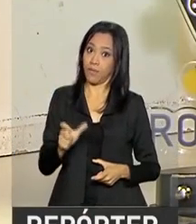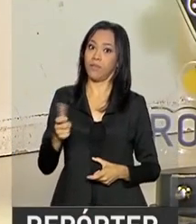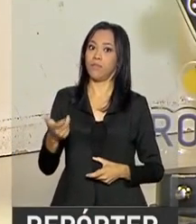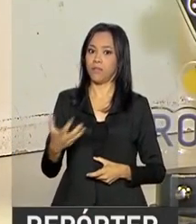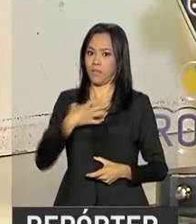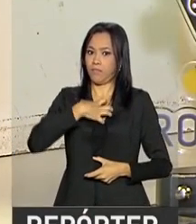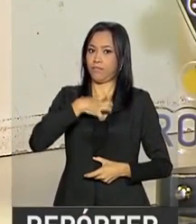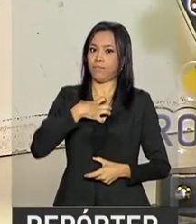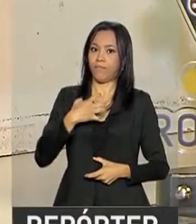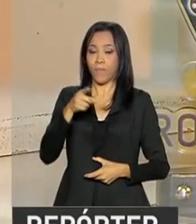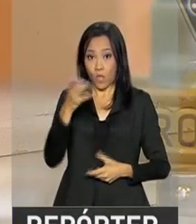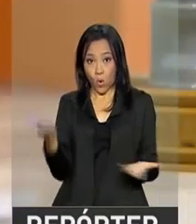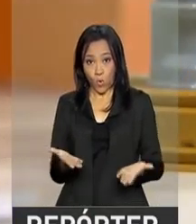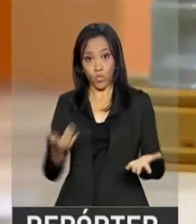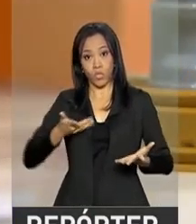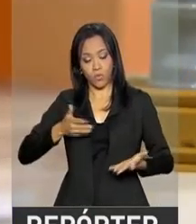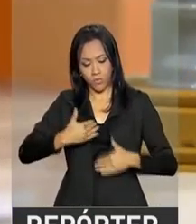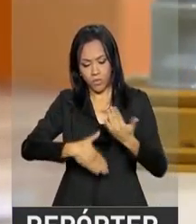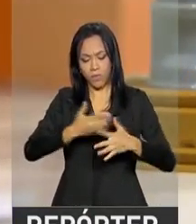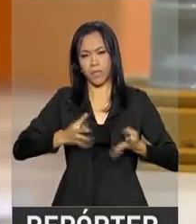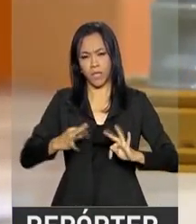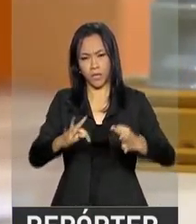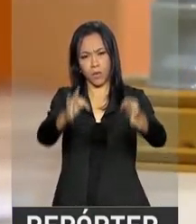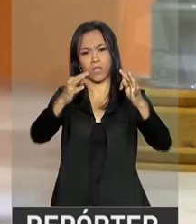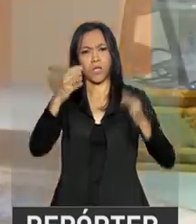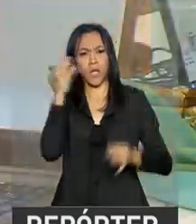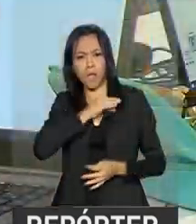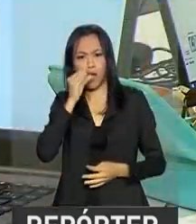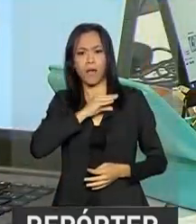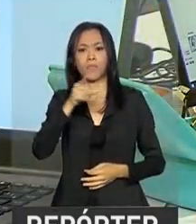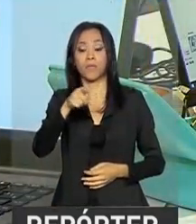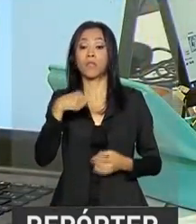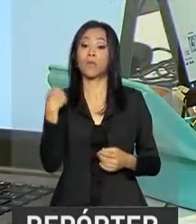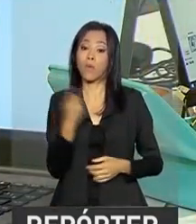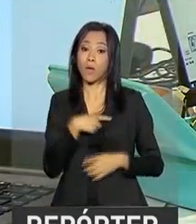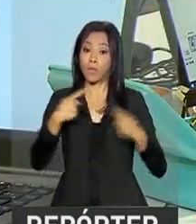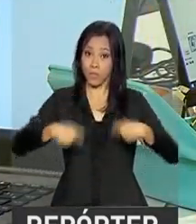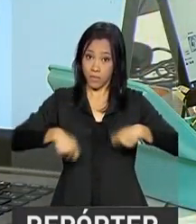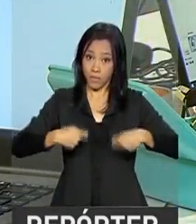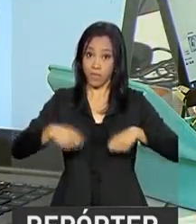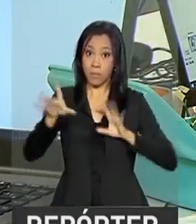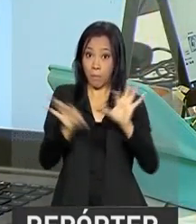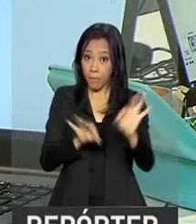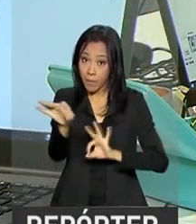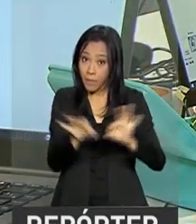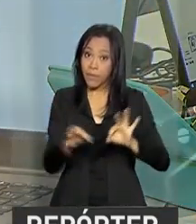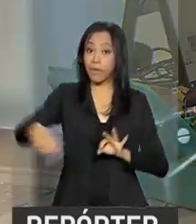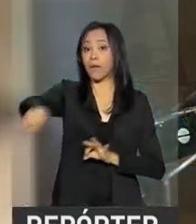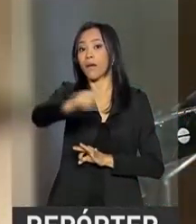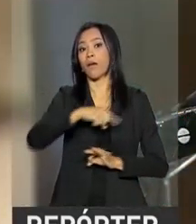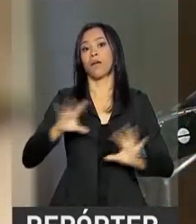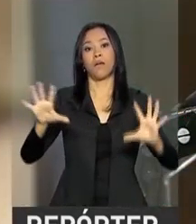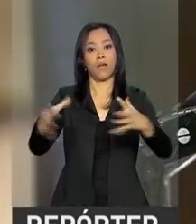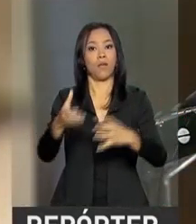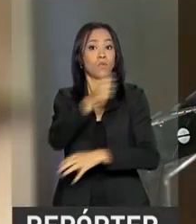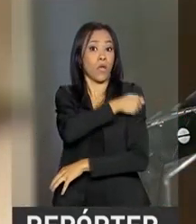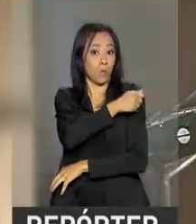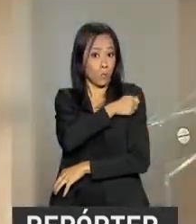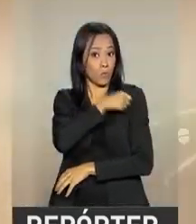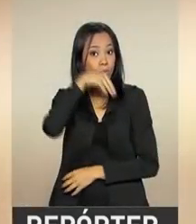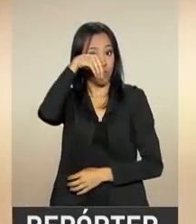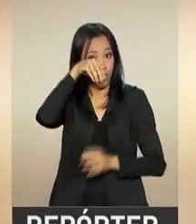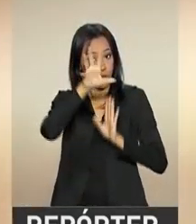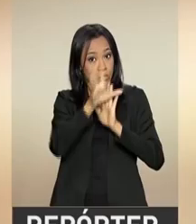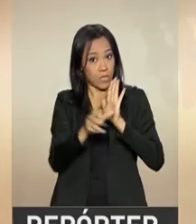tecnológico quem está vendo hoje está indo cada vez mais rápido então nós precisamos preparar os nossos alunos que são do século 21